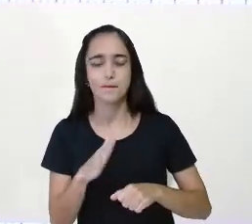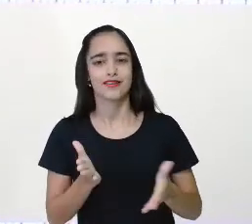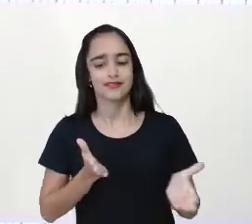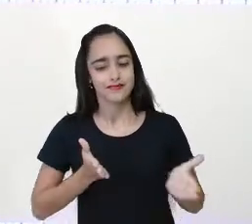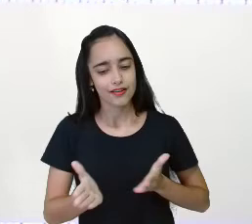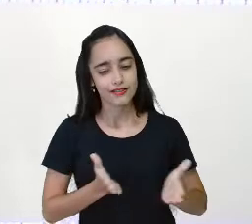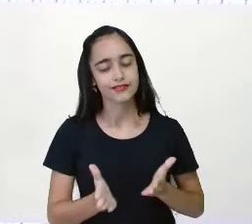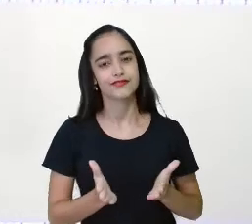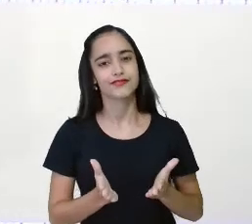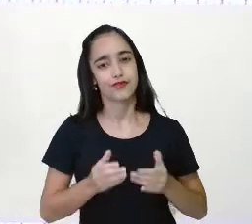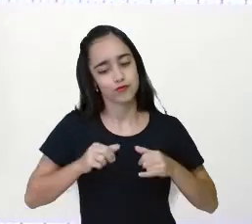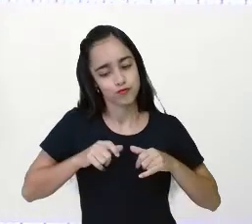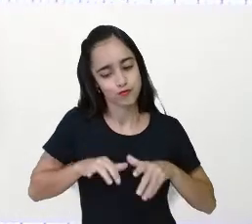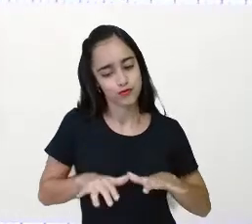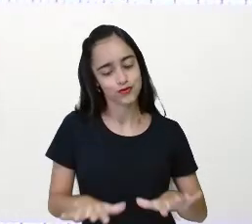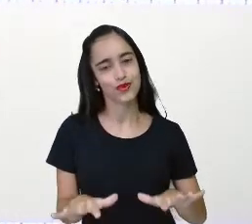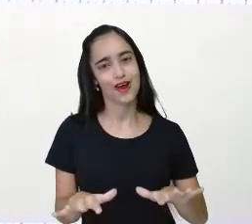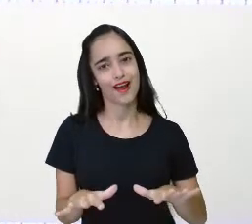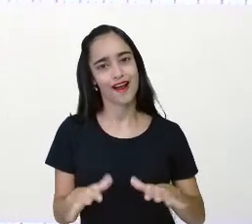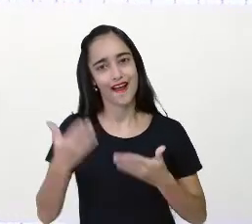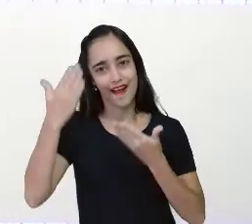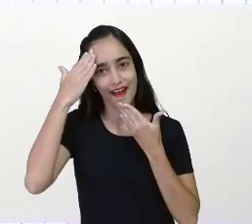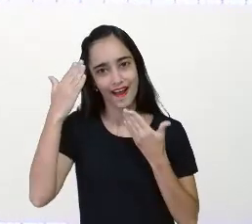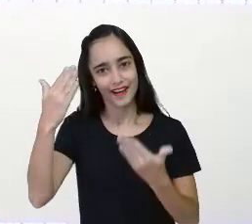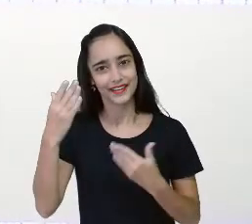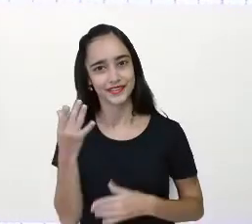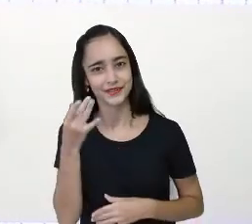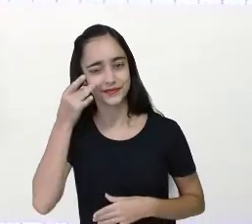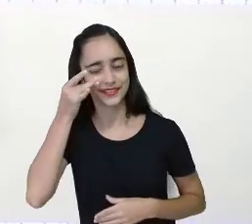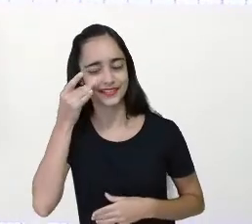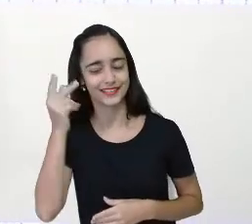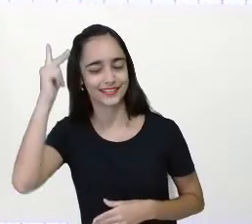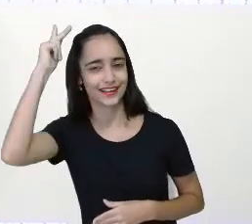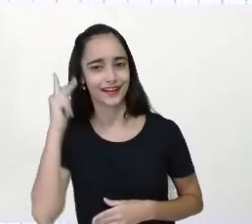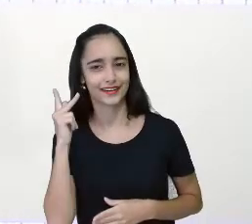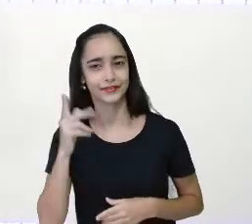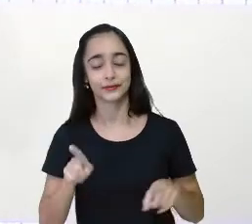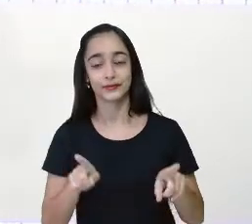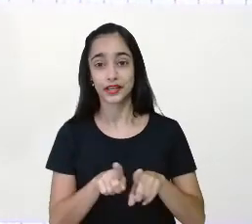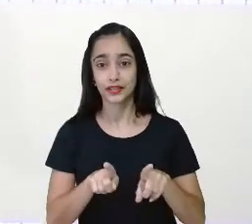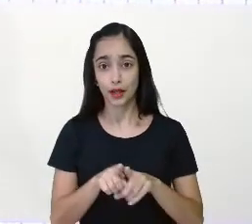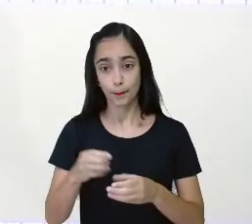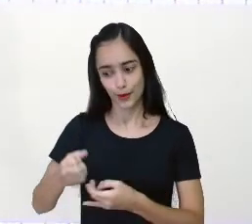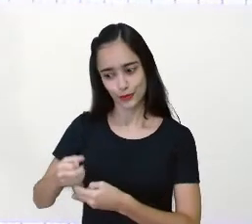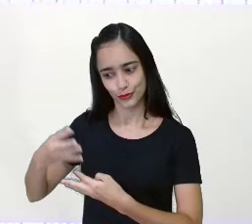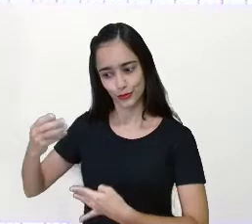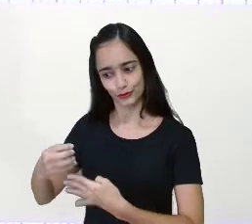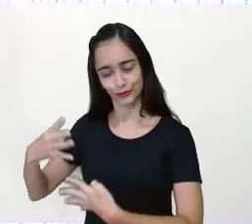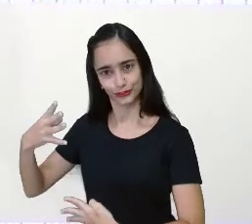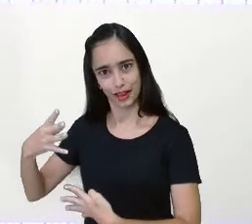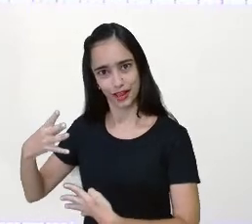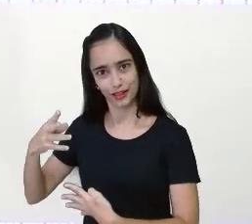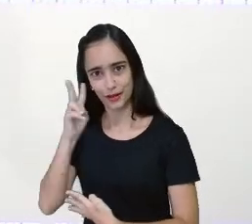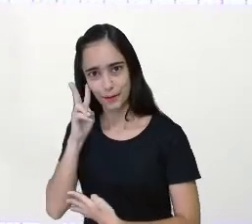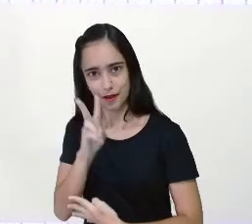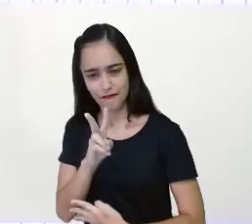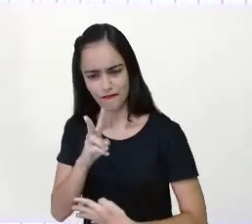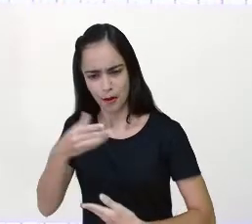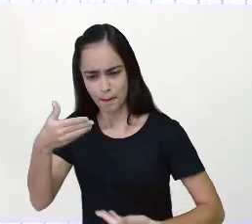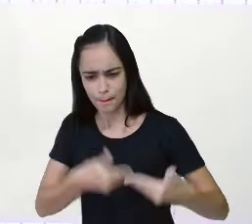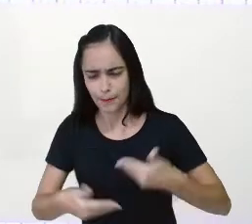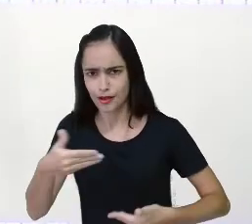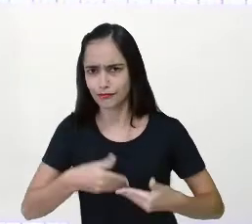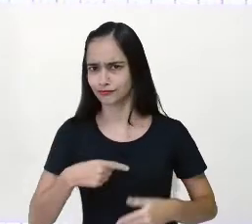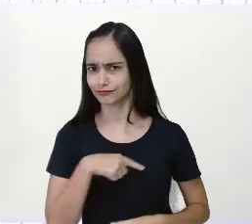acessível. Eu já agradeço a presença de Karen aqui. E no chat, para ver a participação de